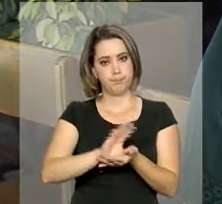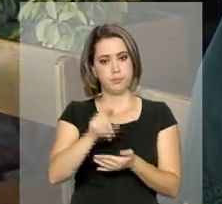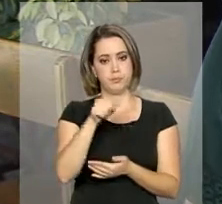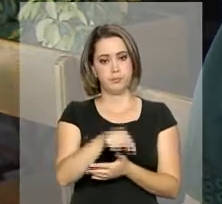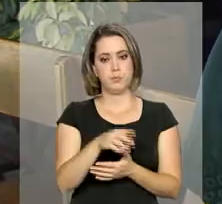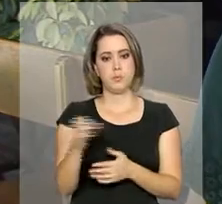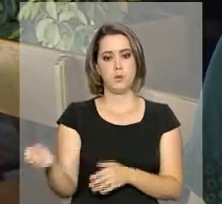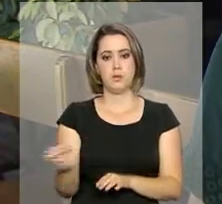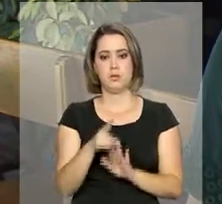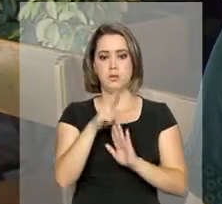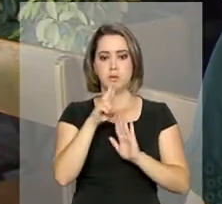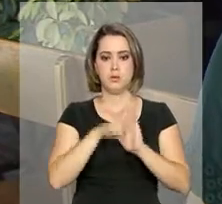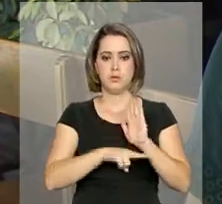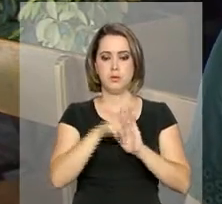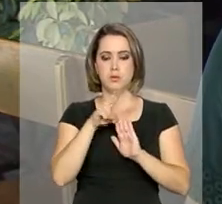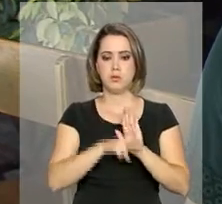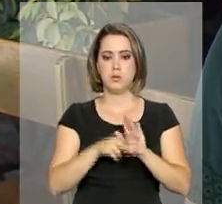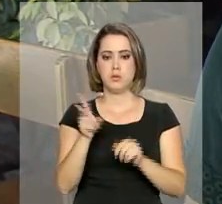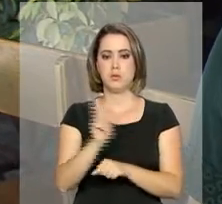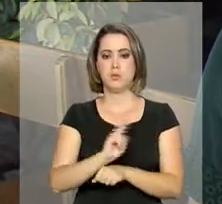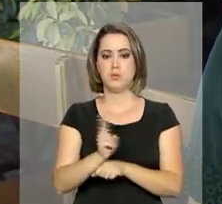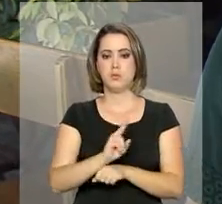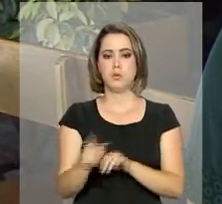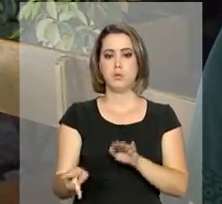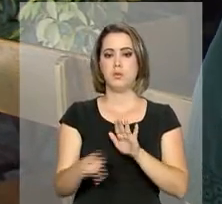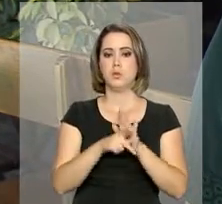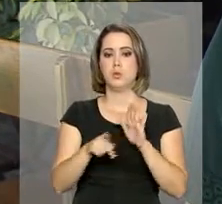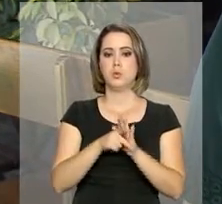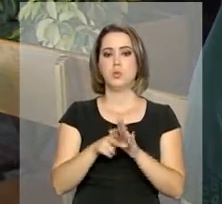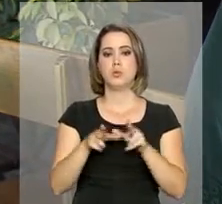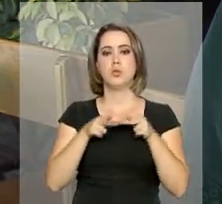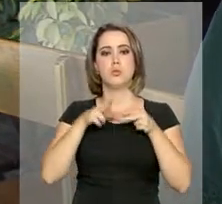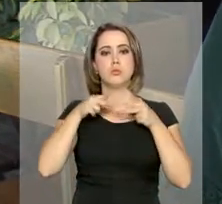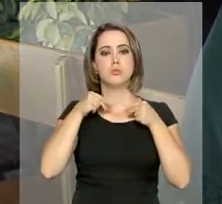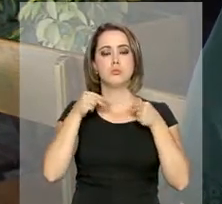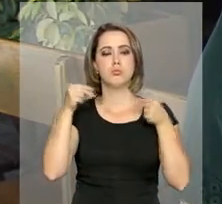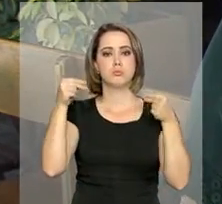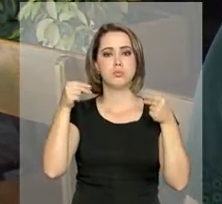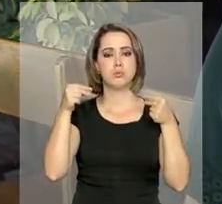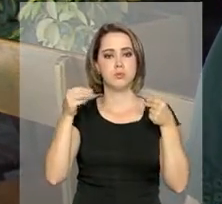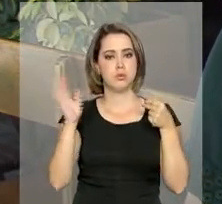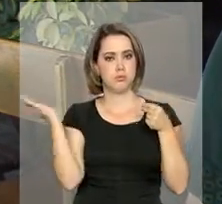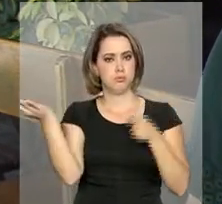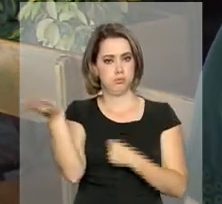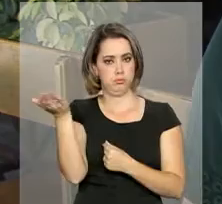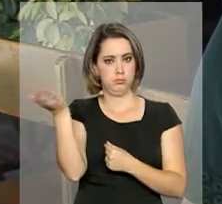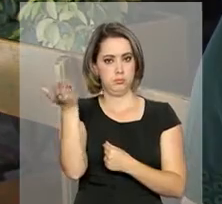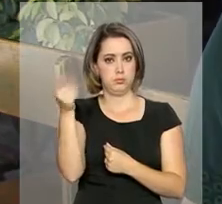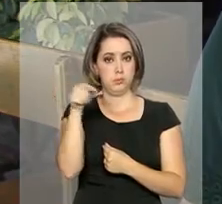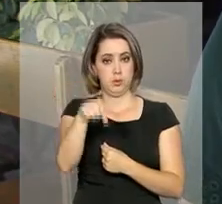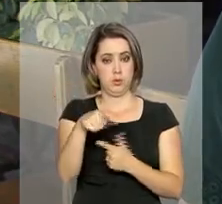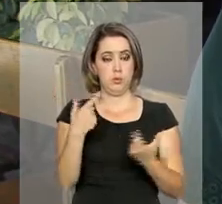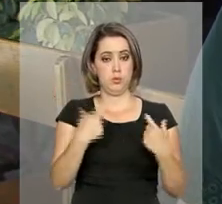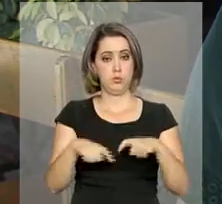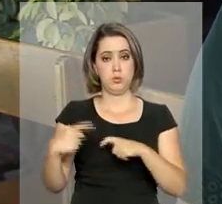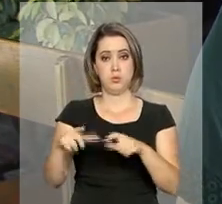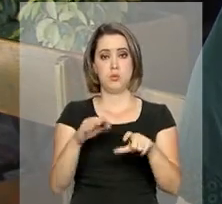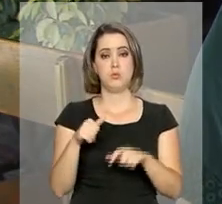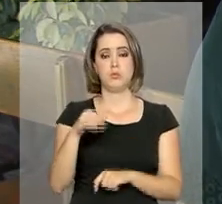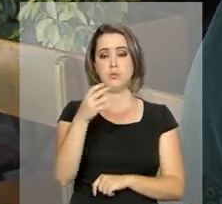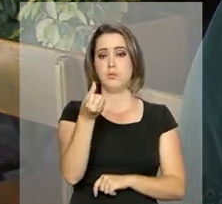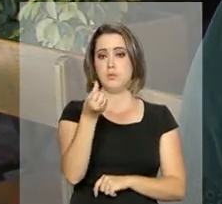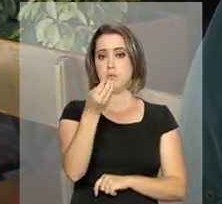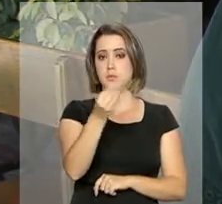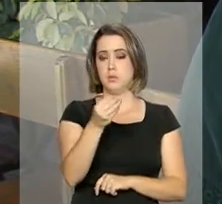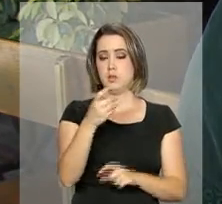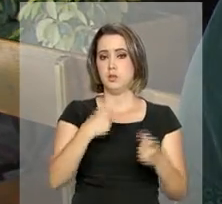novas regras vão contar com fiscalização dos próprios empregados. Nos bares, restaurantes e hotéis com mais de 60 funcionários,